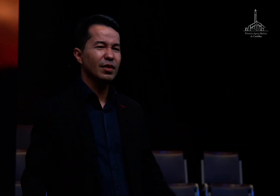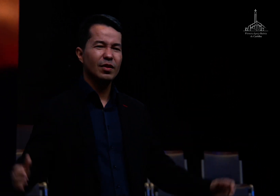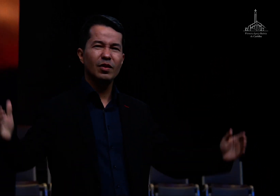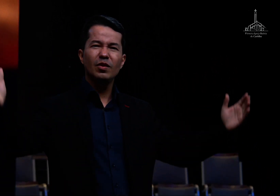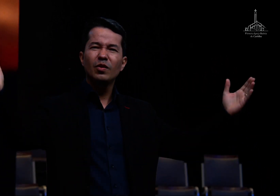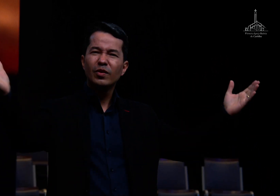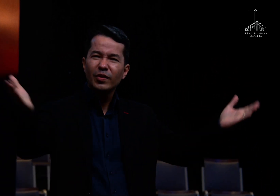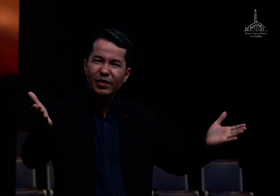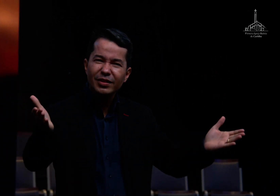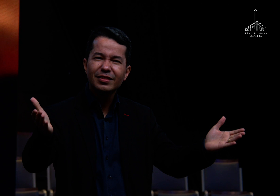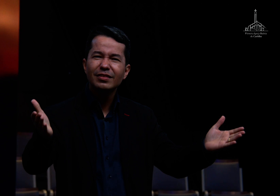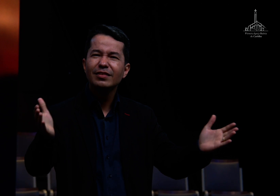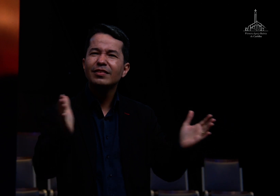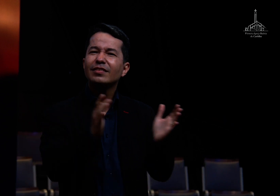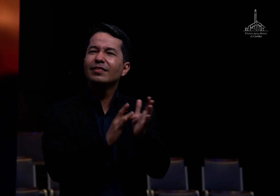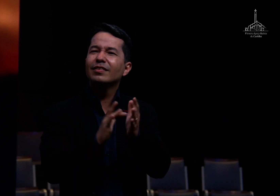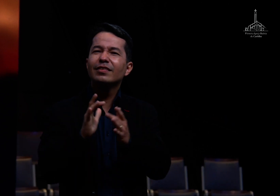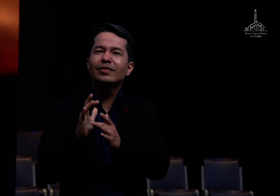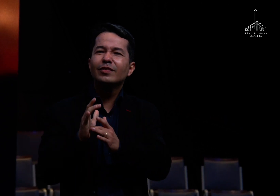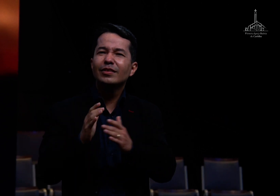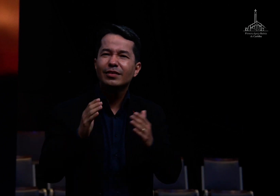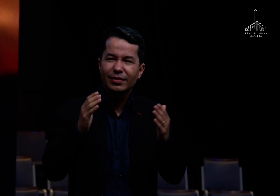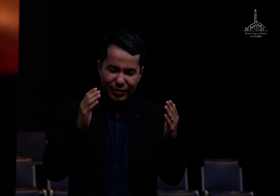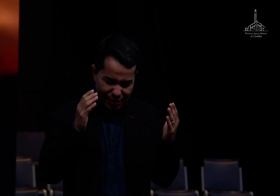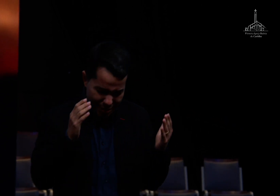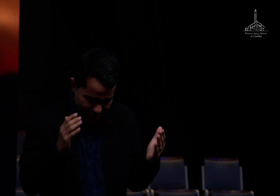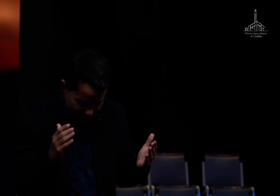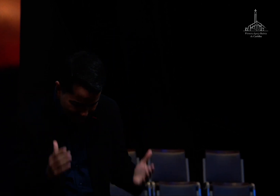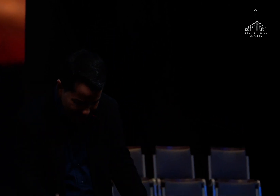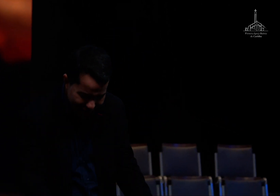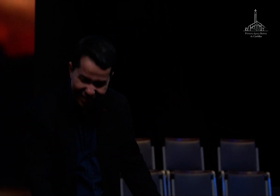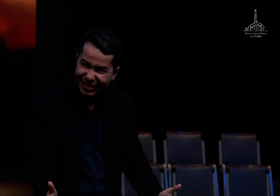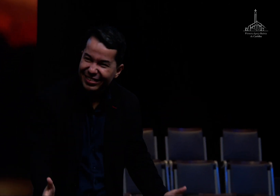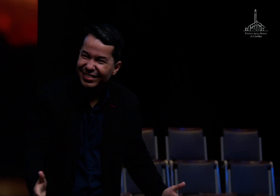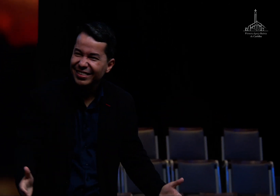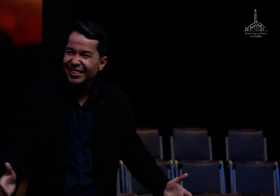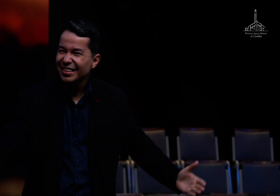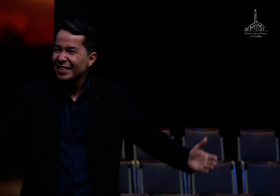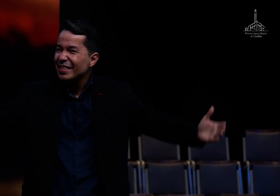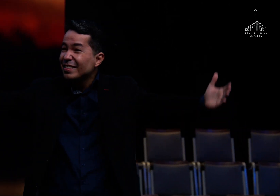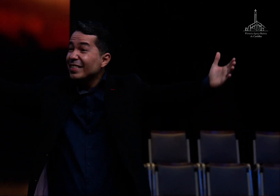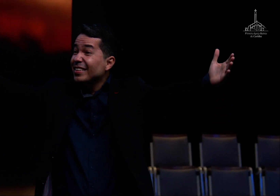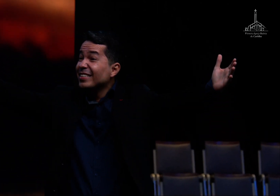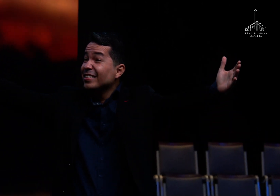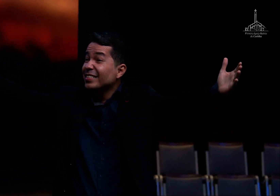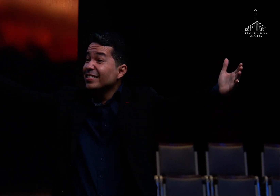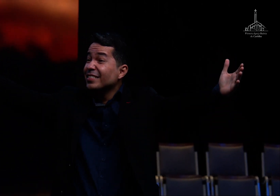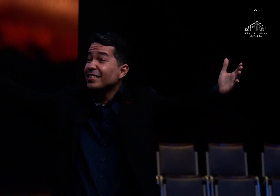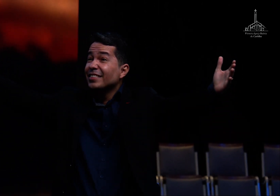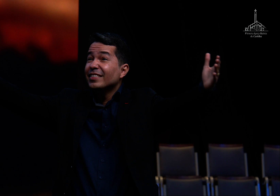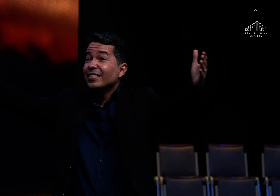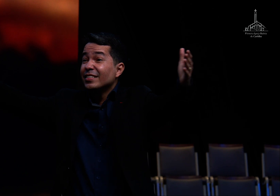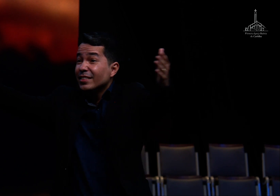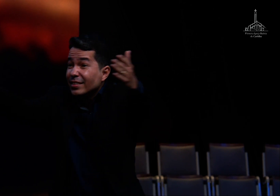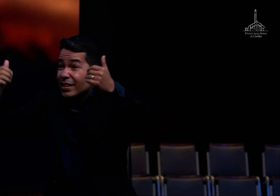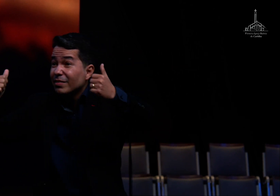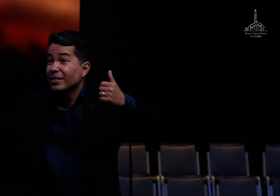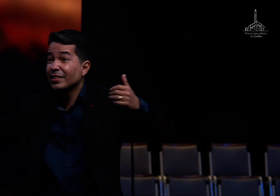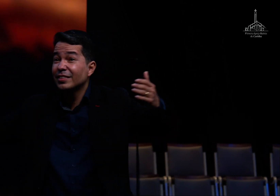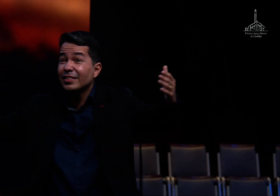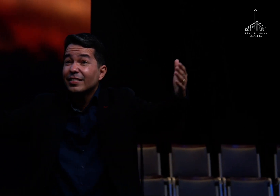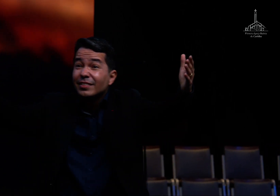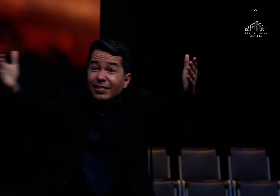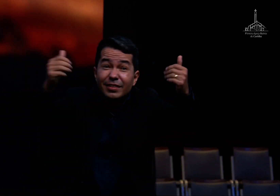especial. E hoje, Jesus, ele está aqui, de braços abertos,